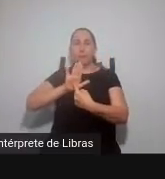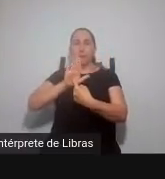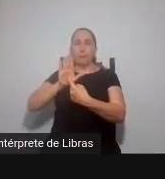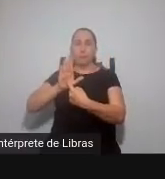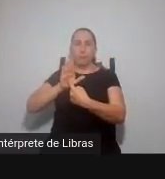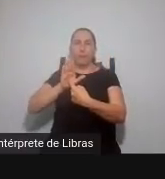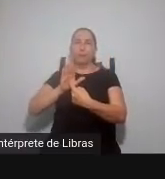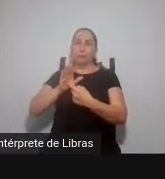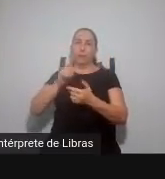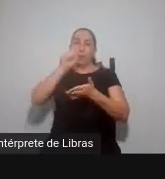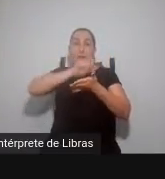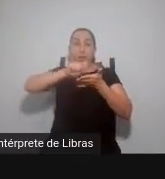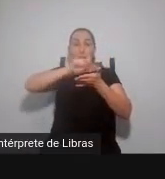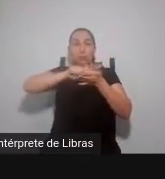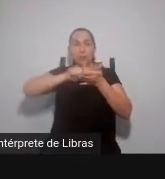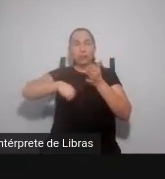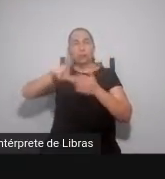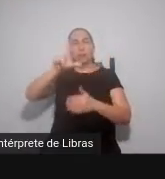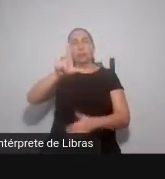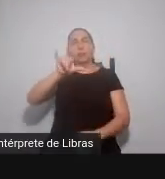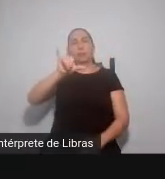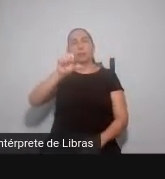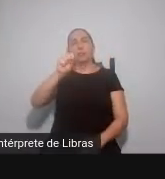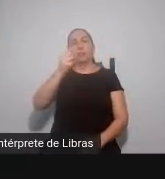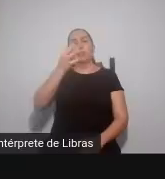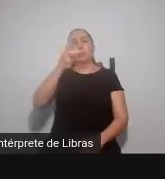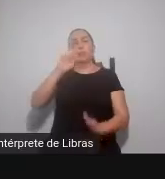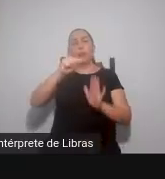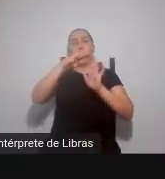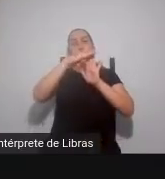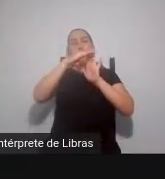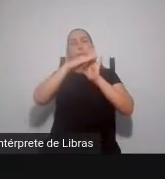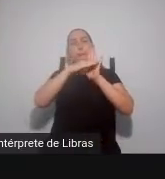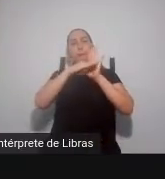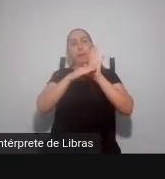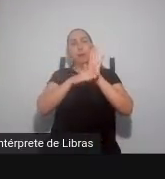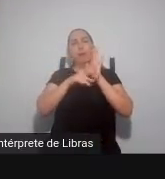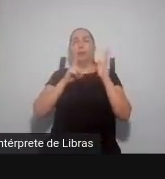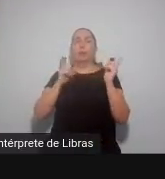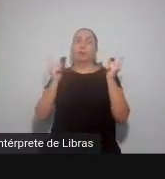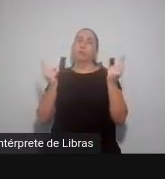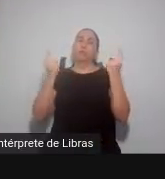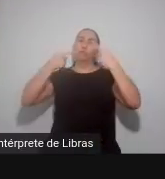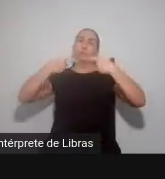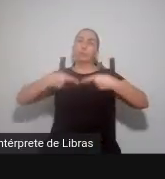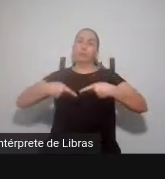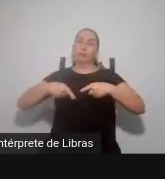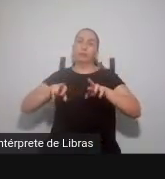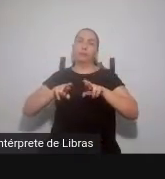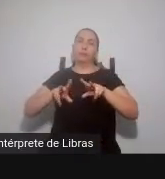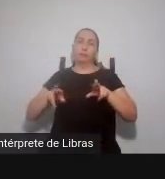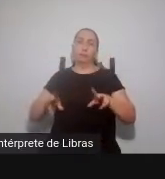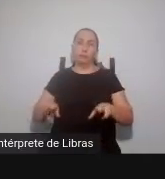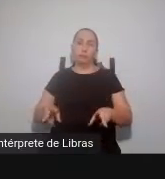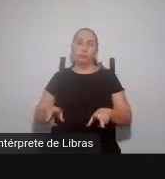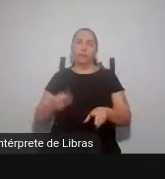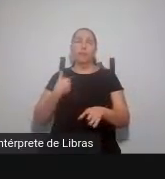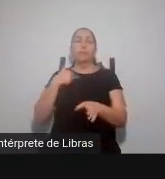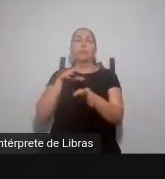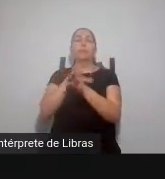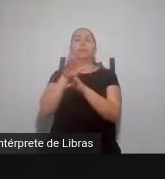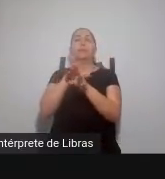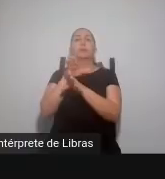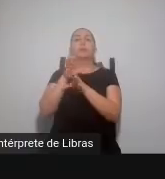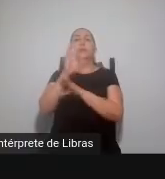com desafios diferentes. E aí, a orientação para os pais. É muito importante orientar